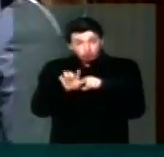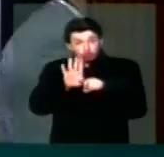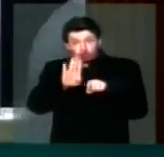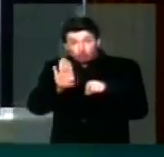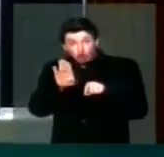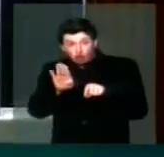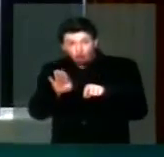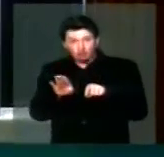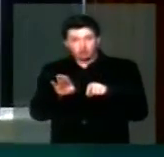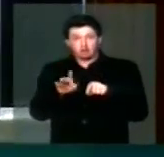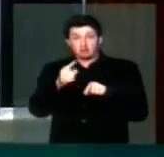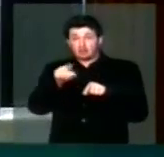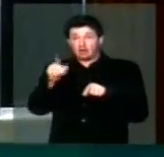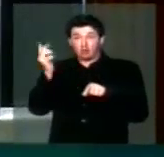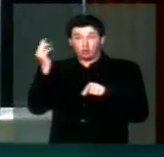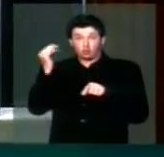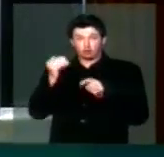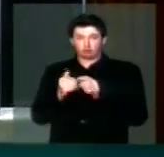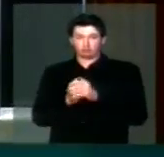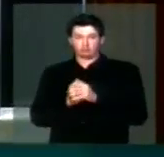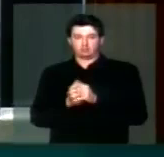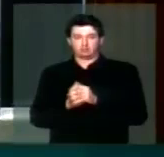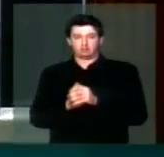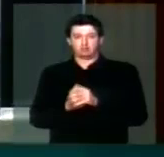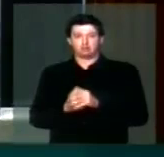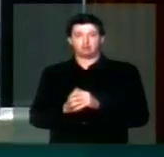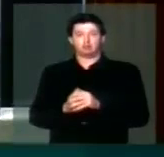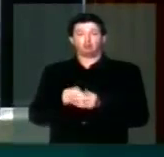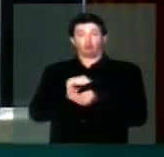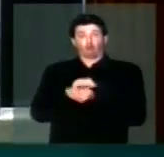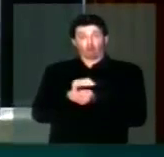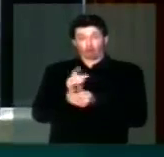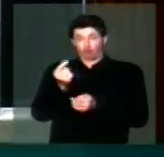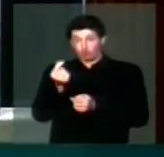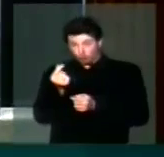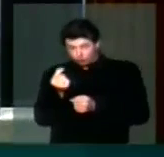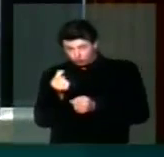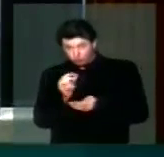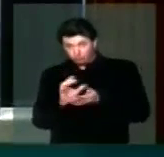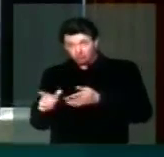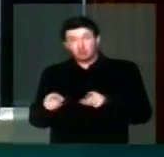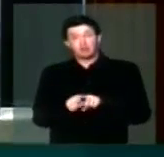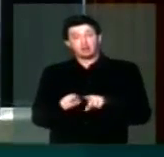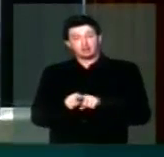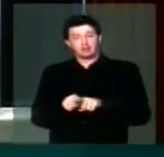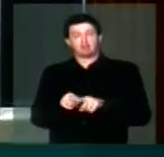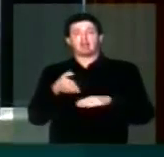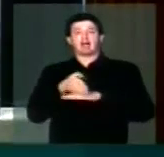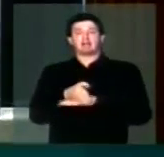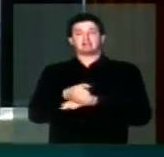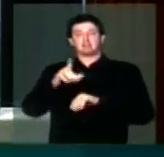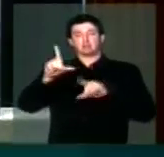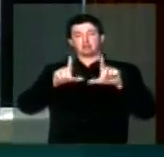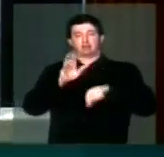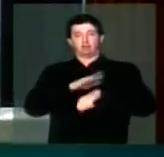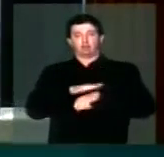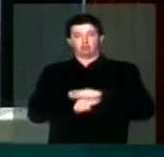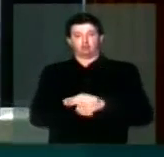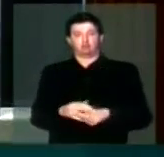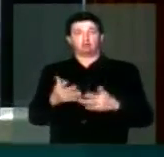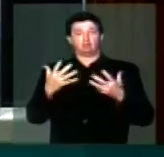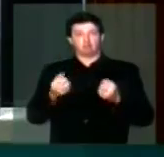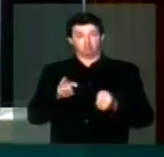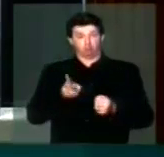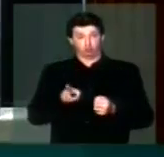ou incorporados na última eleição para o efeito de fundo partidário e do acesso gratuito de rádio e TV. Nós